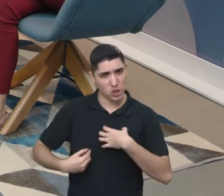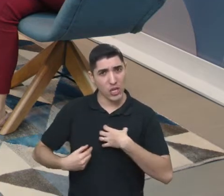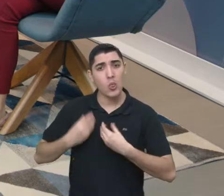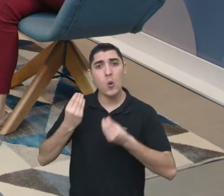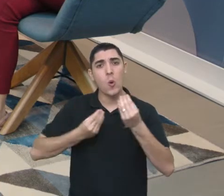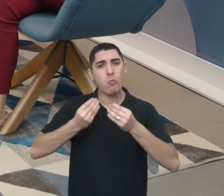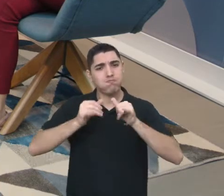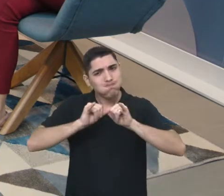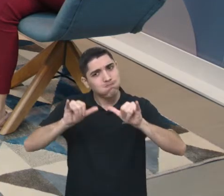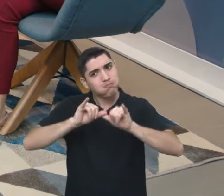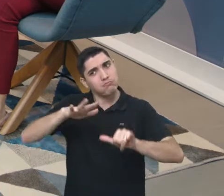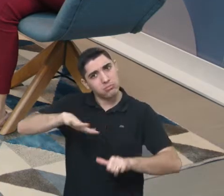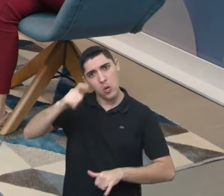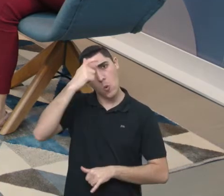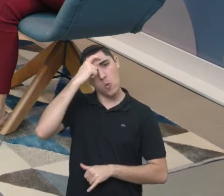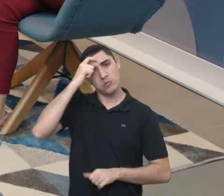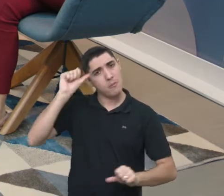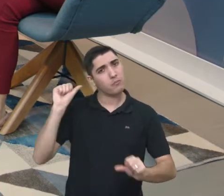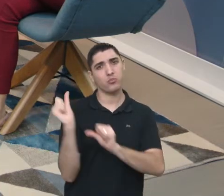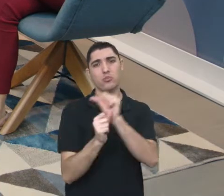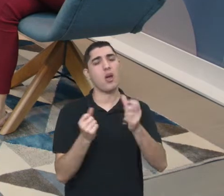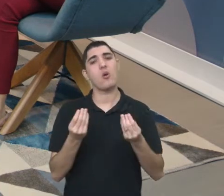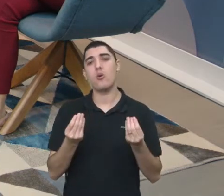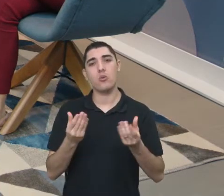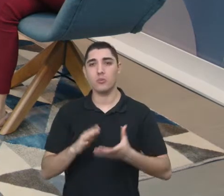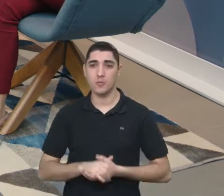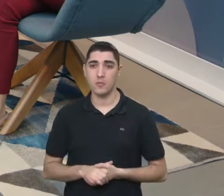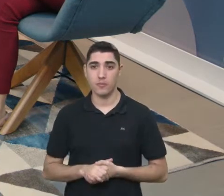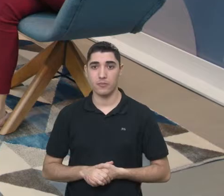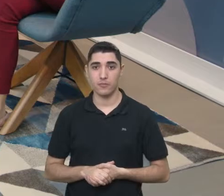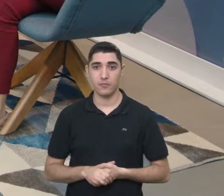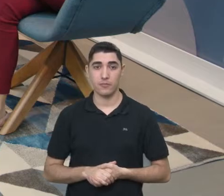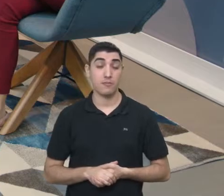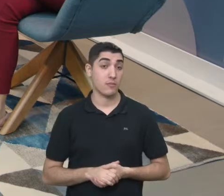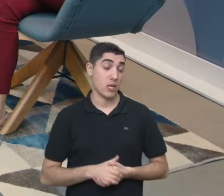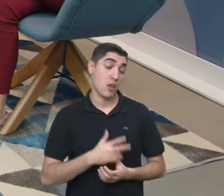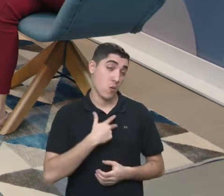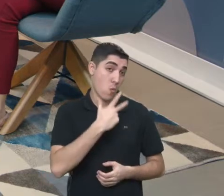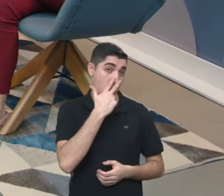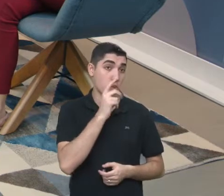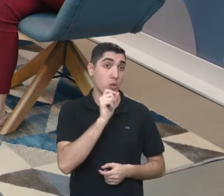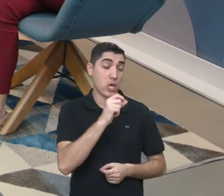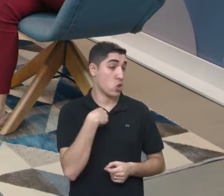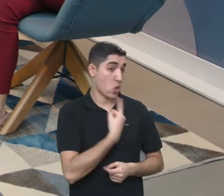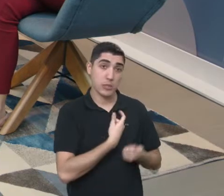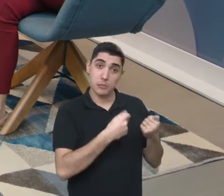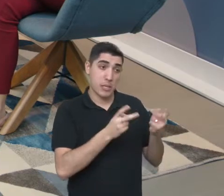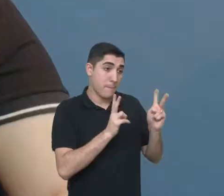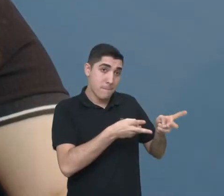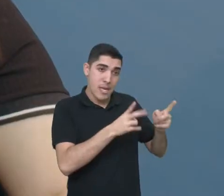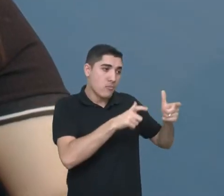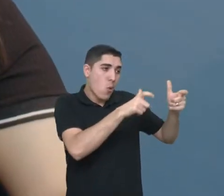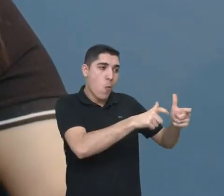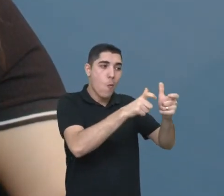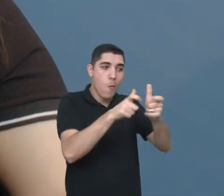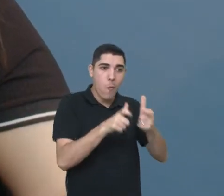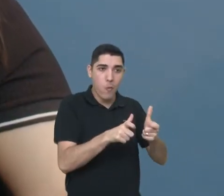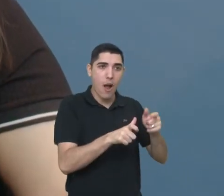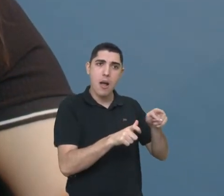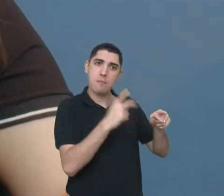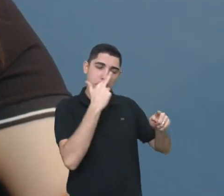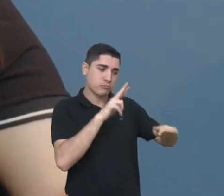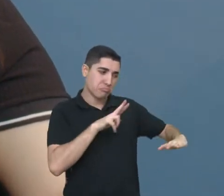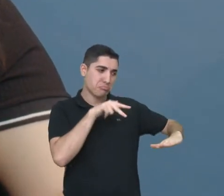também, conscientizar as pessoas nesse momento? Eu acredito que a gente precisa ocupar os mesmos espaços em que estão